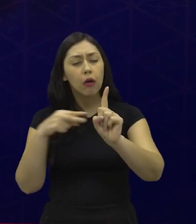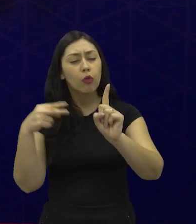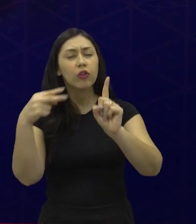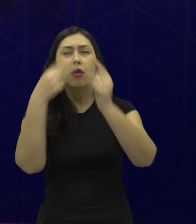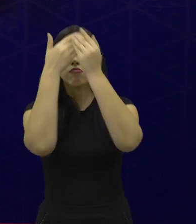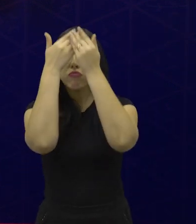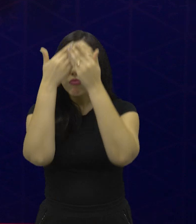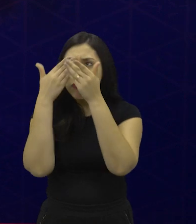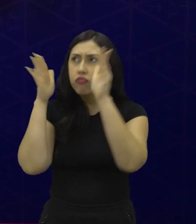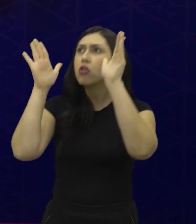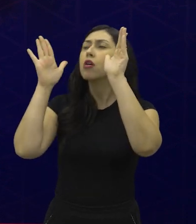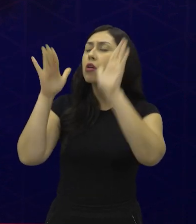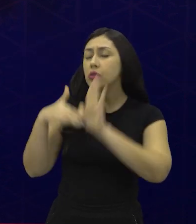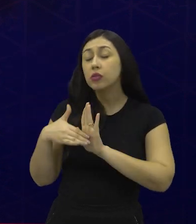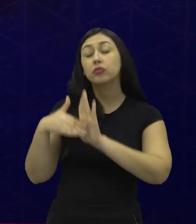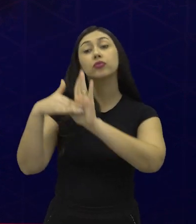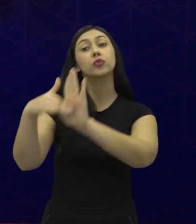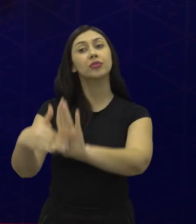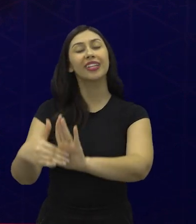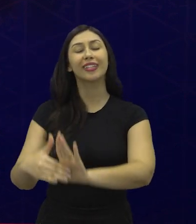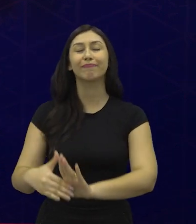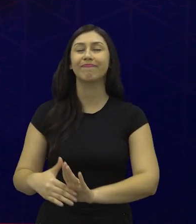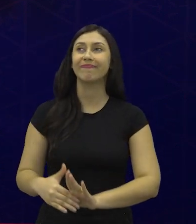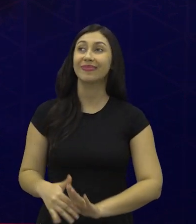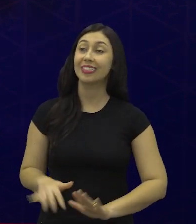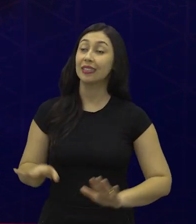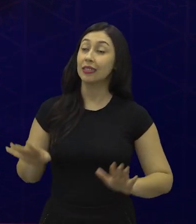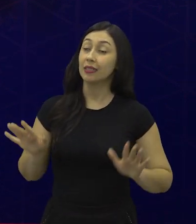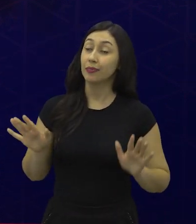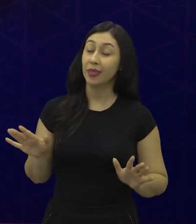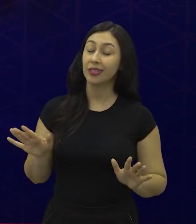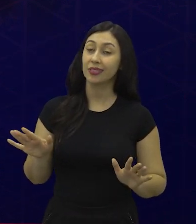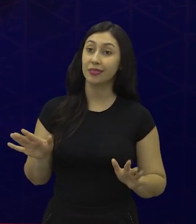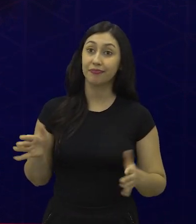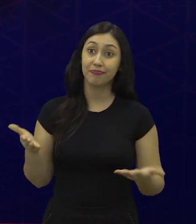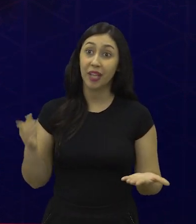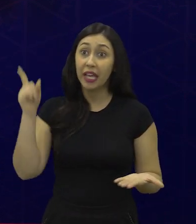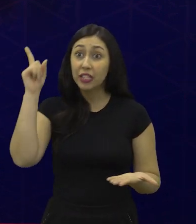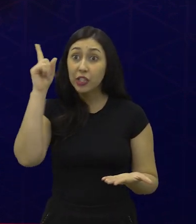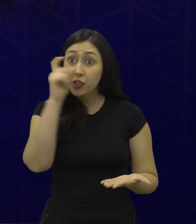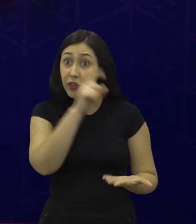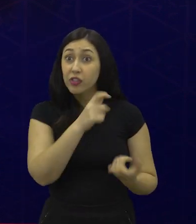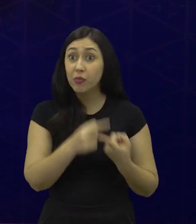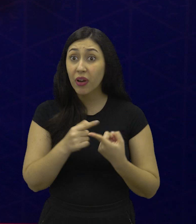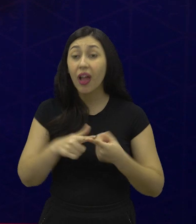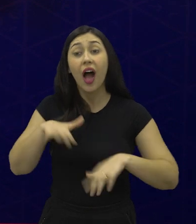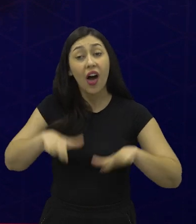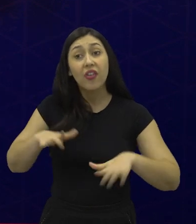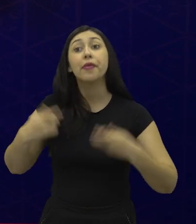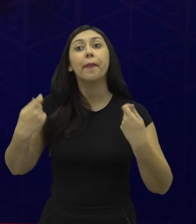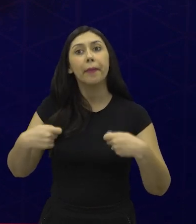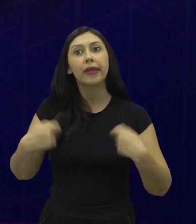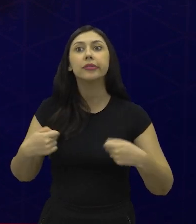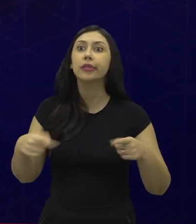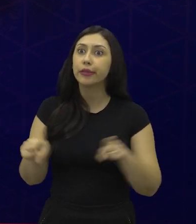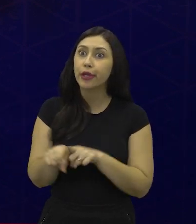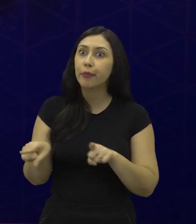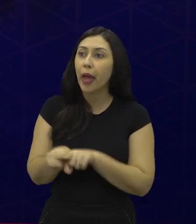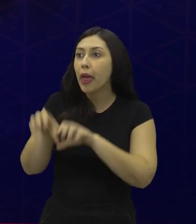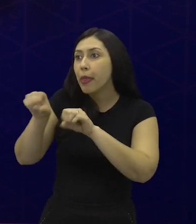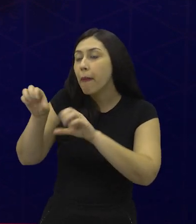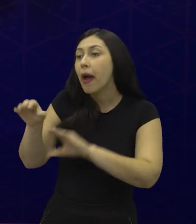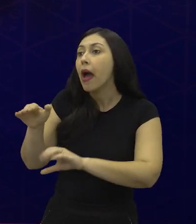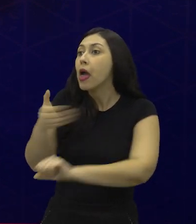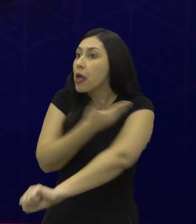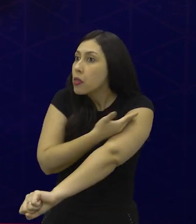possibilidades, ajudar nessa caminhada. Mas fica difícil se o professor tiver que ser isso e ainda dar